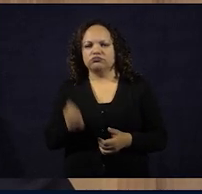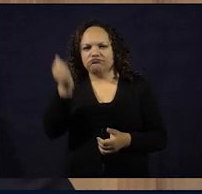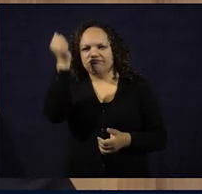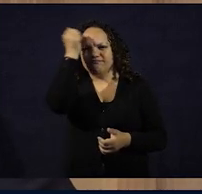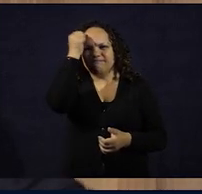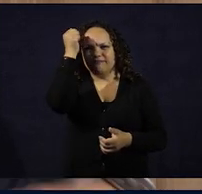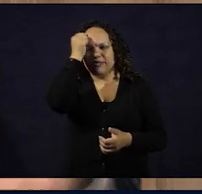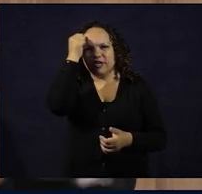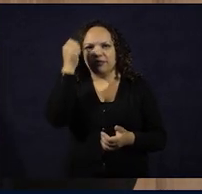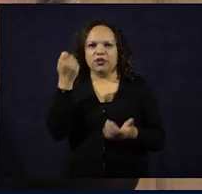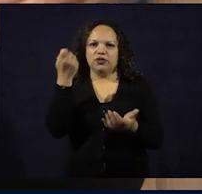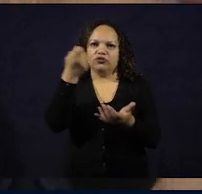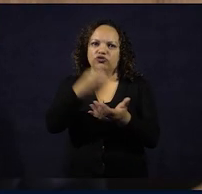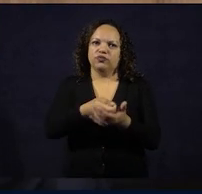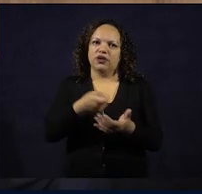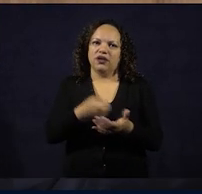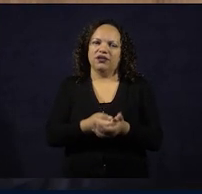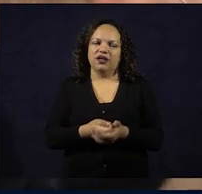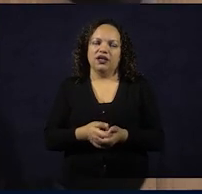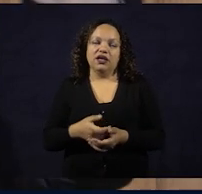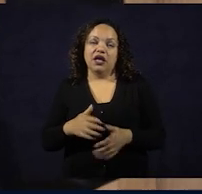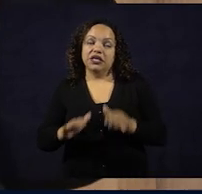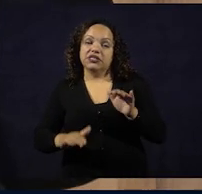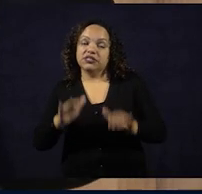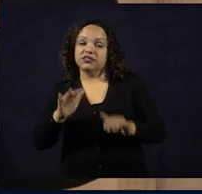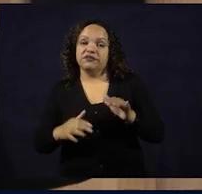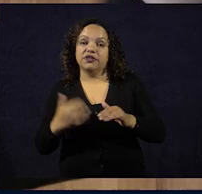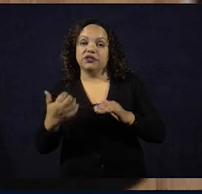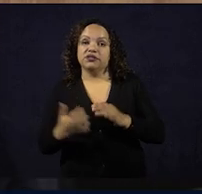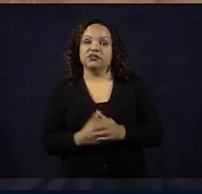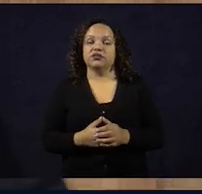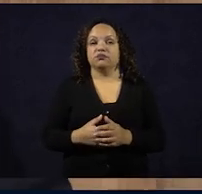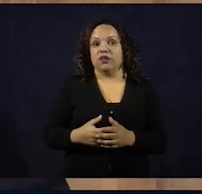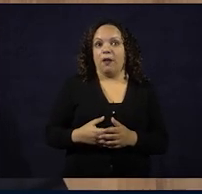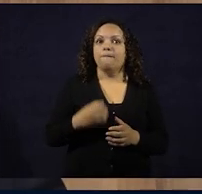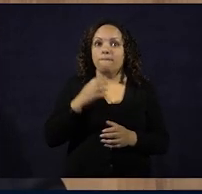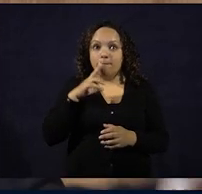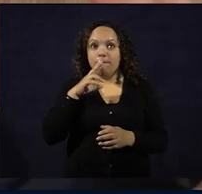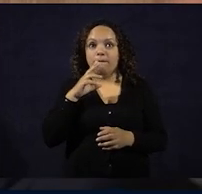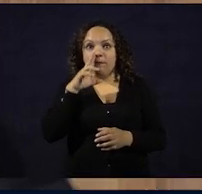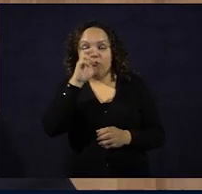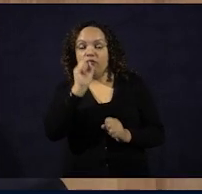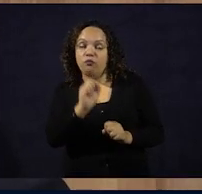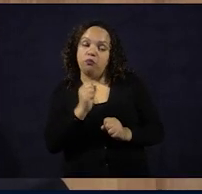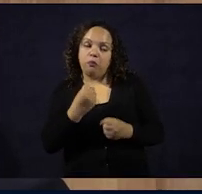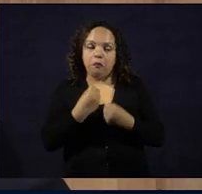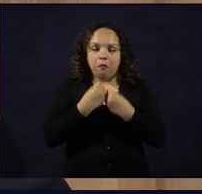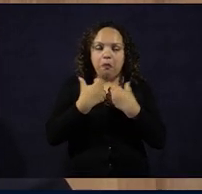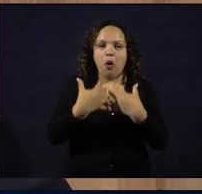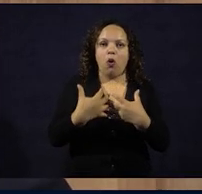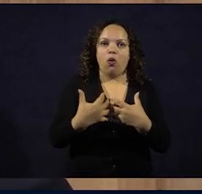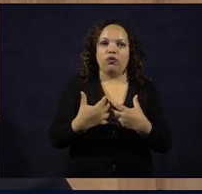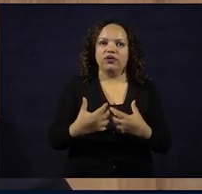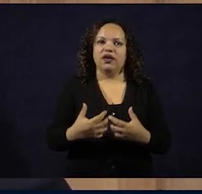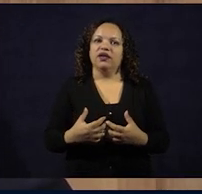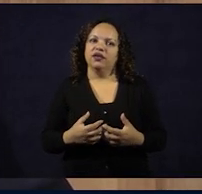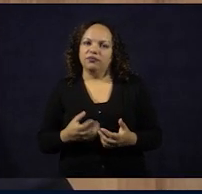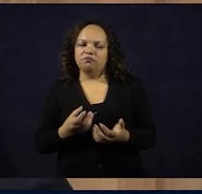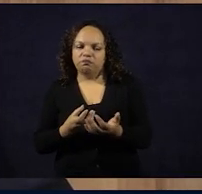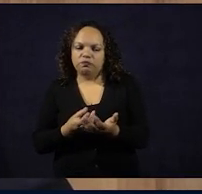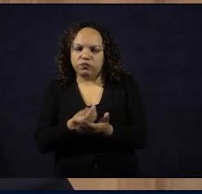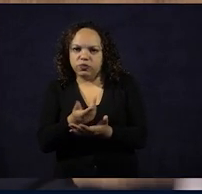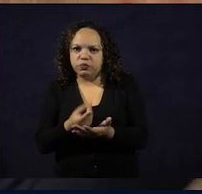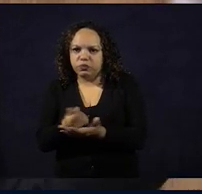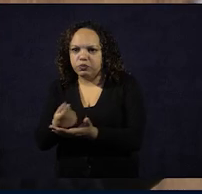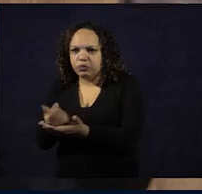eh tem vez que o mercado tá muito forte as operações saem bem nenhuma operação é fácil eu brinco que